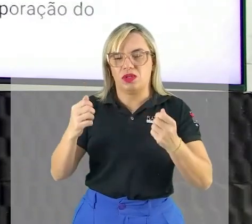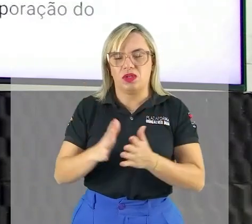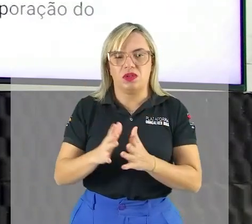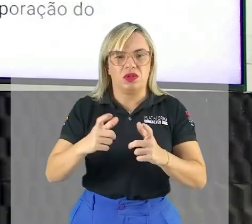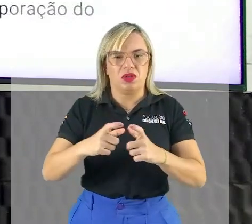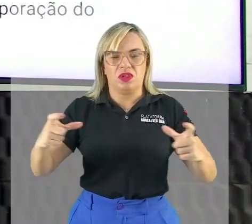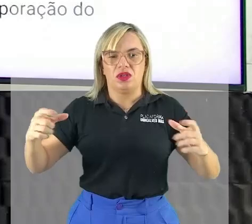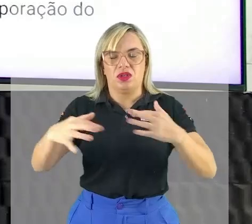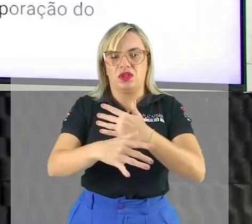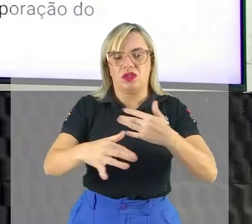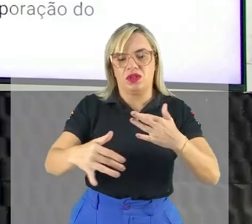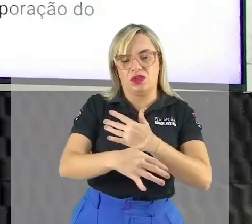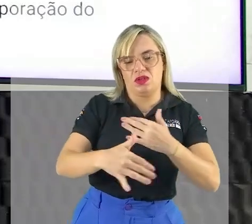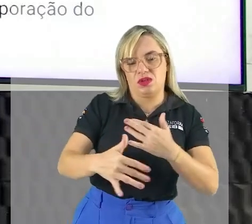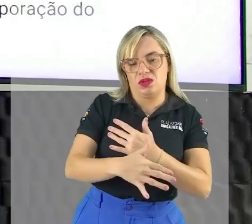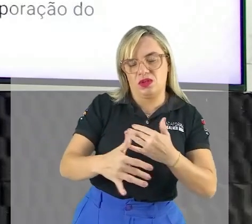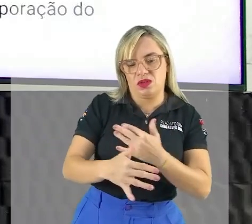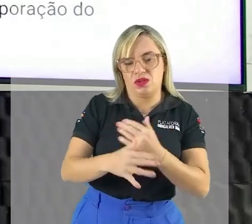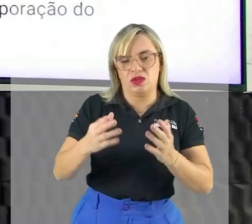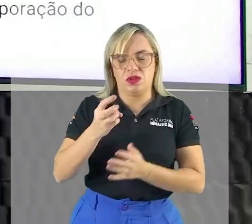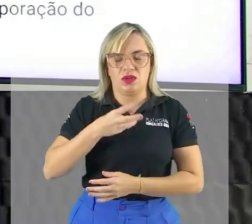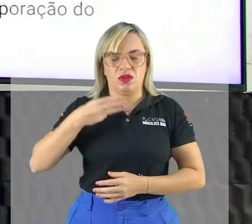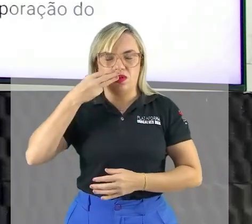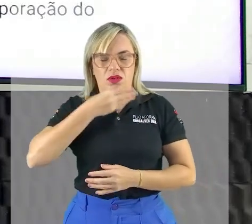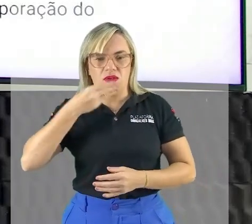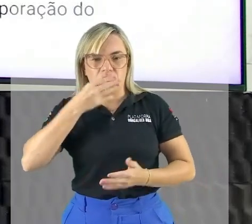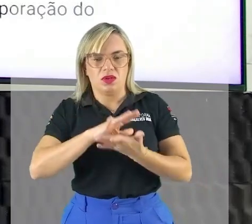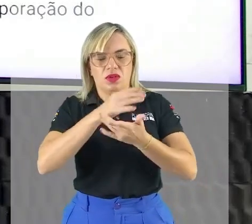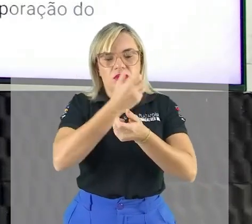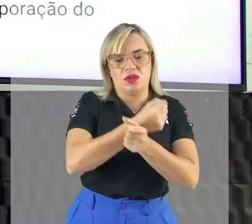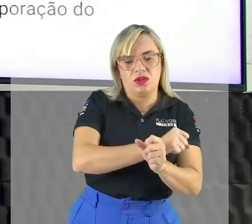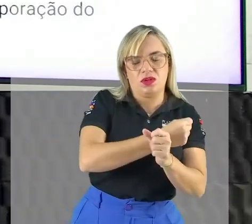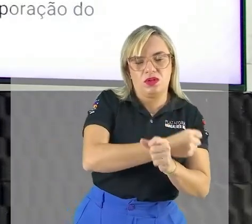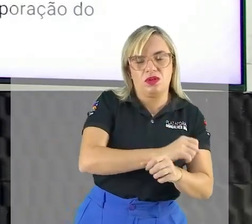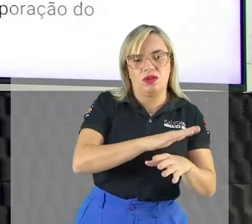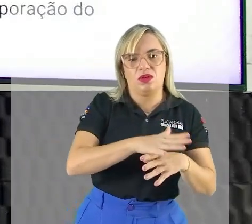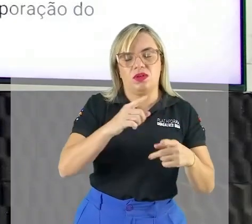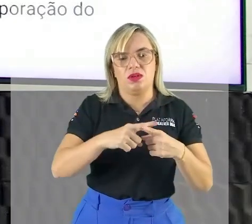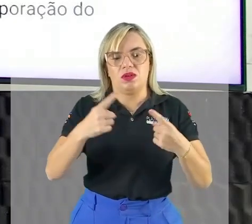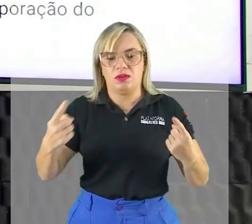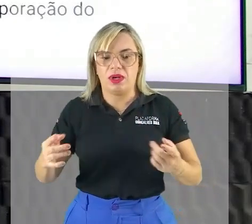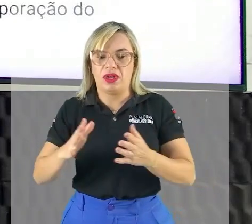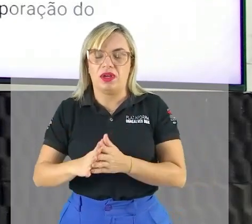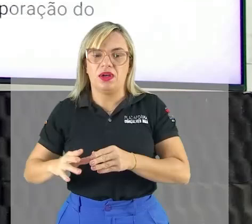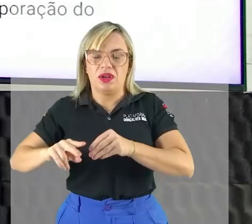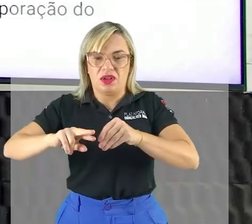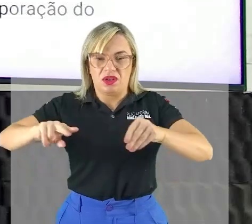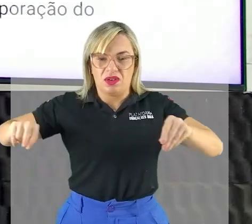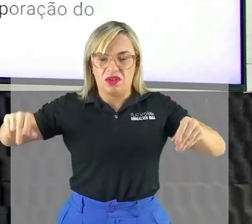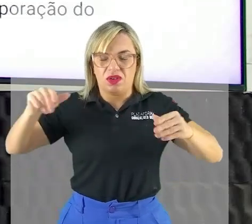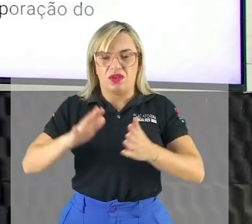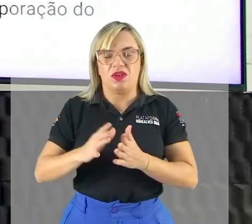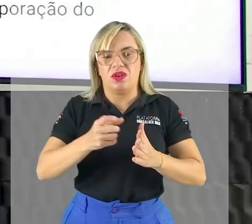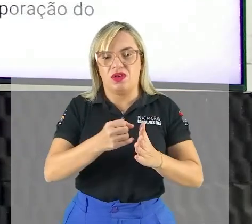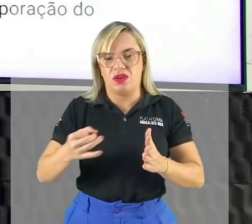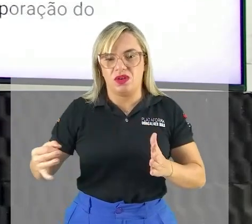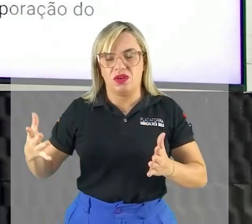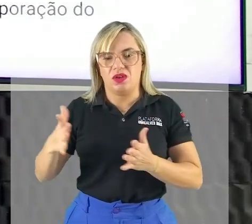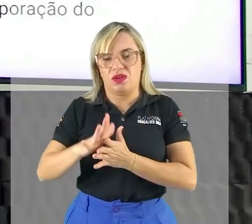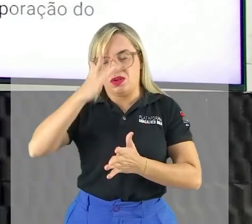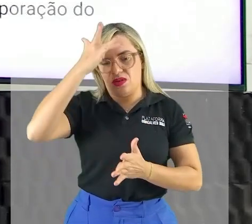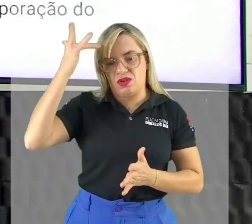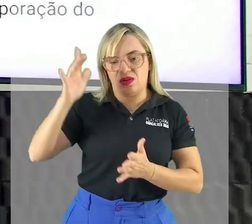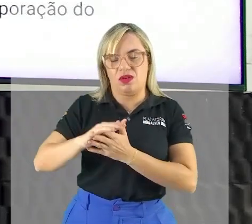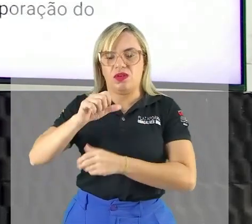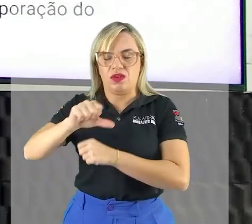cidades por conta da da produção açucareira da escravização né mas na mineração afluiu muitas pessoas de outros